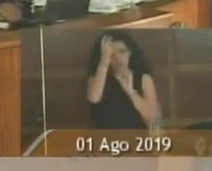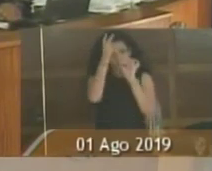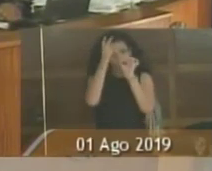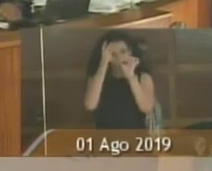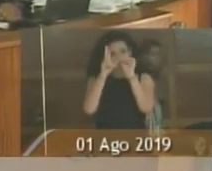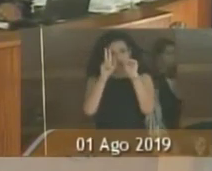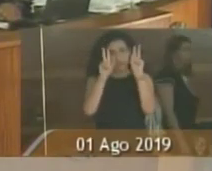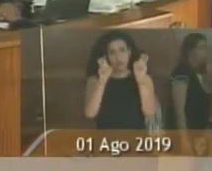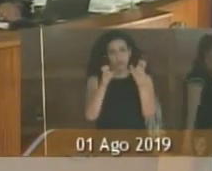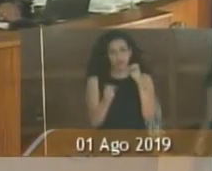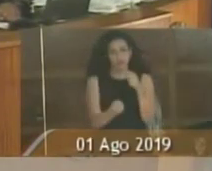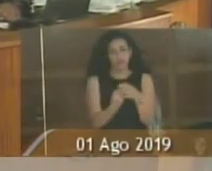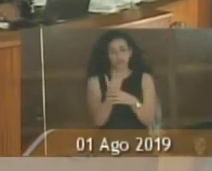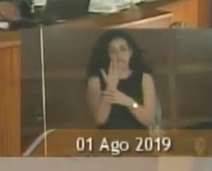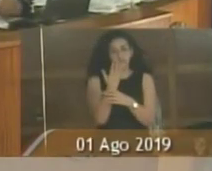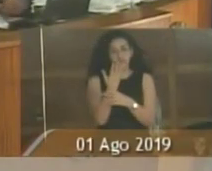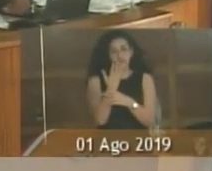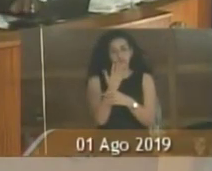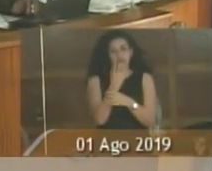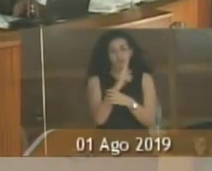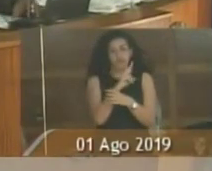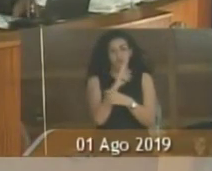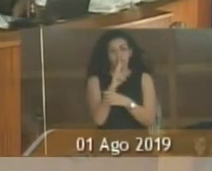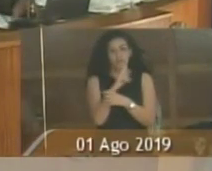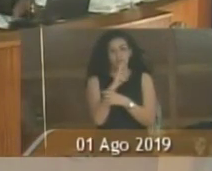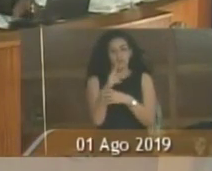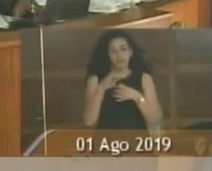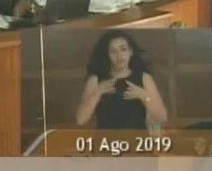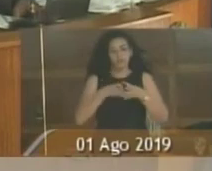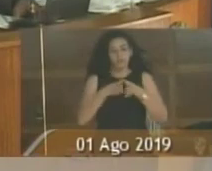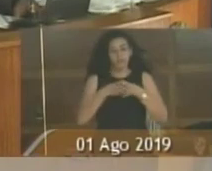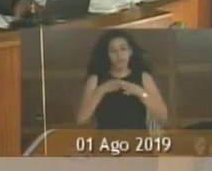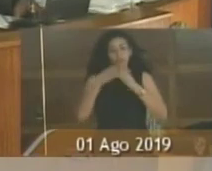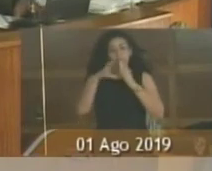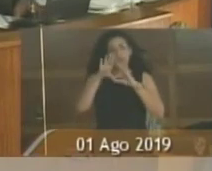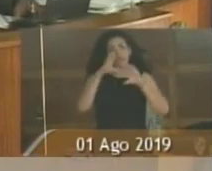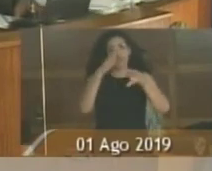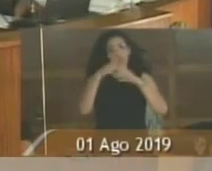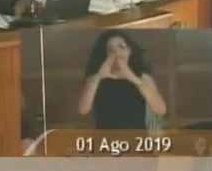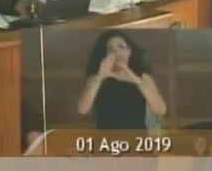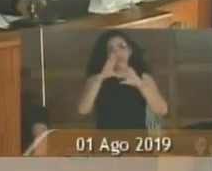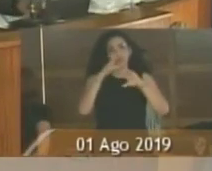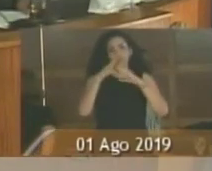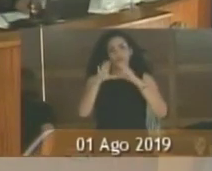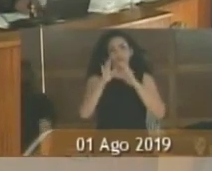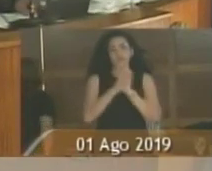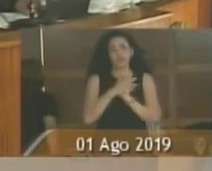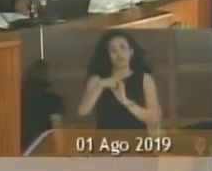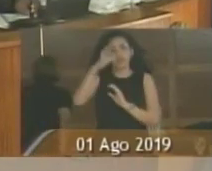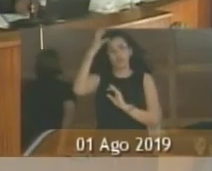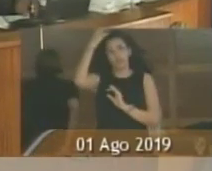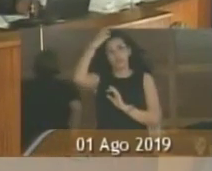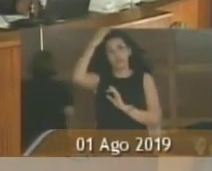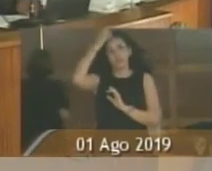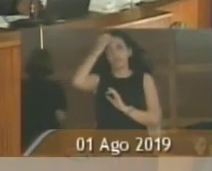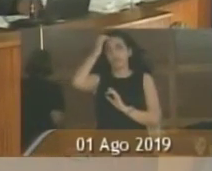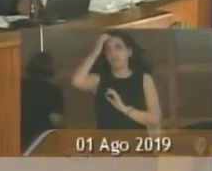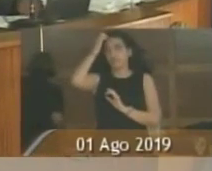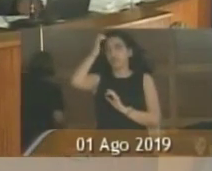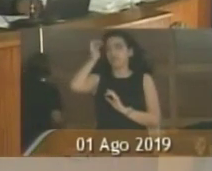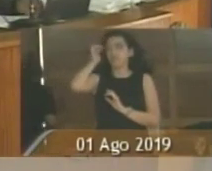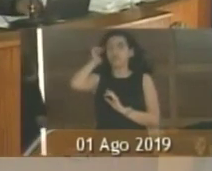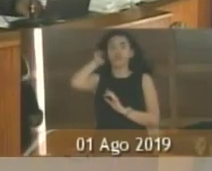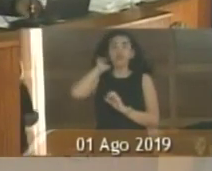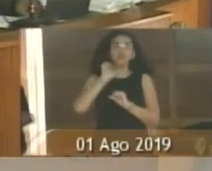dispõe sobre a criação e denominação do Coral Municipal de Angra dos Reis, criação do cargo de coordenador técnico do Coral de Angra dos Reis e revoga